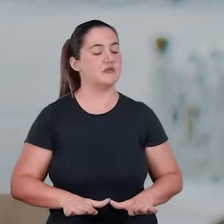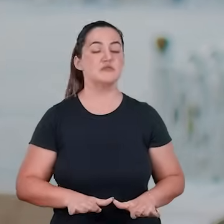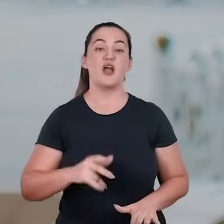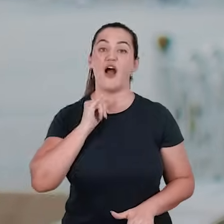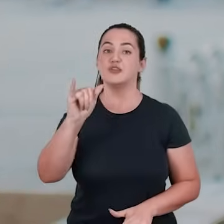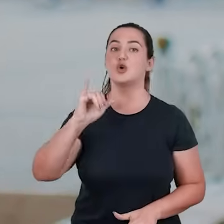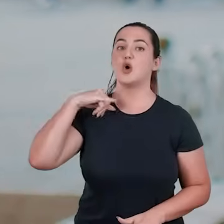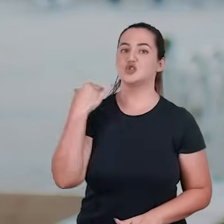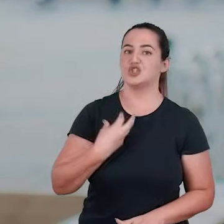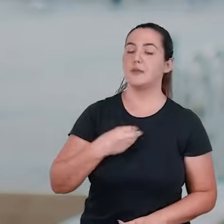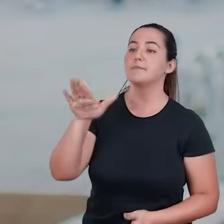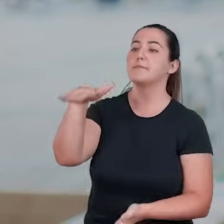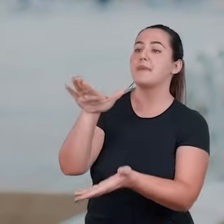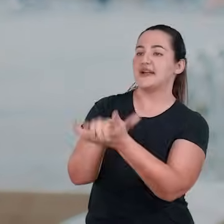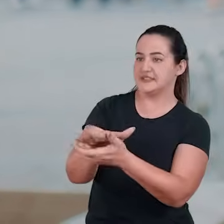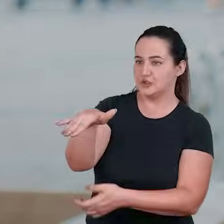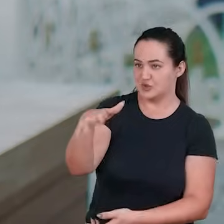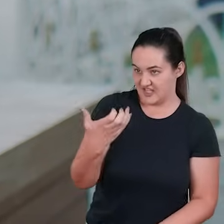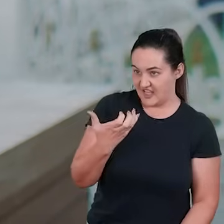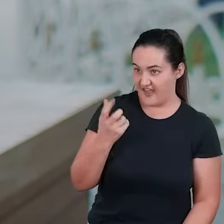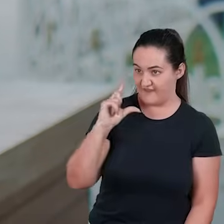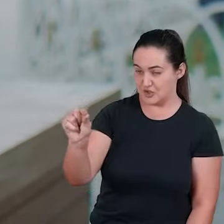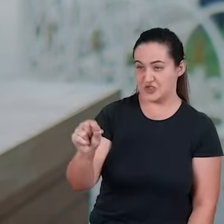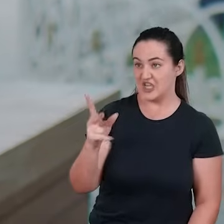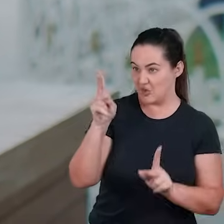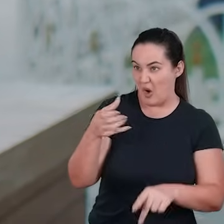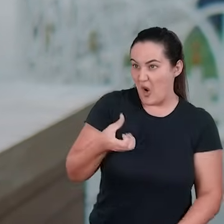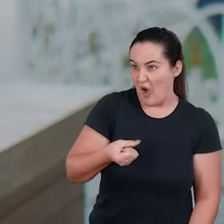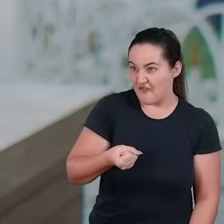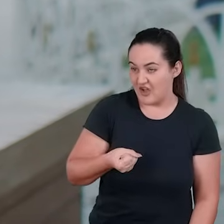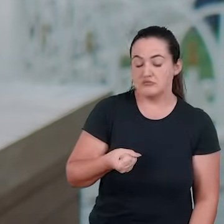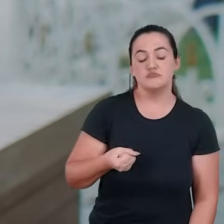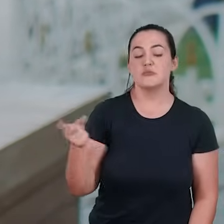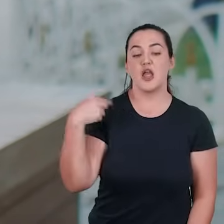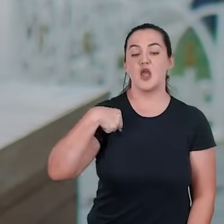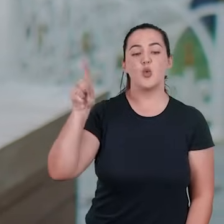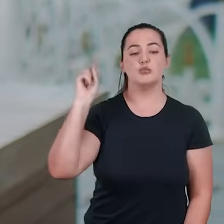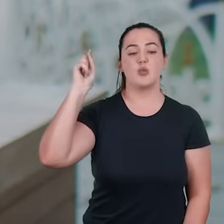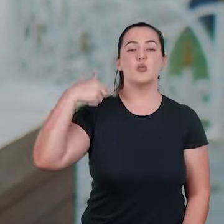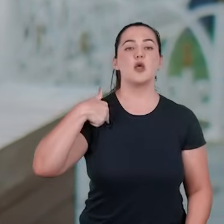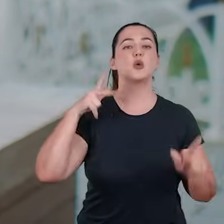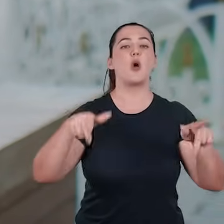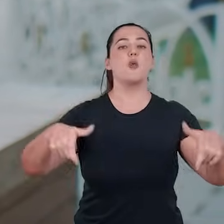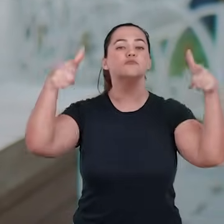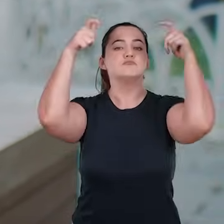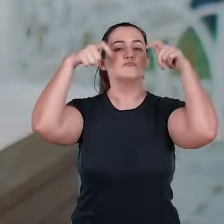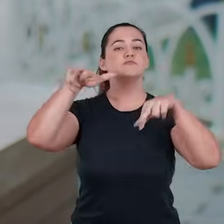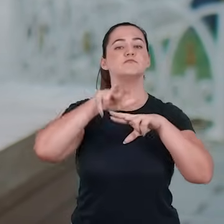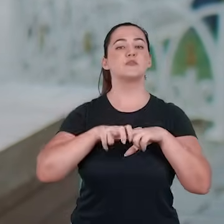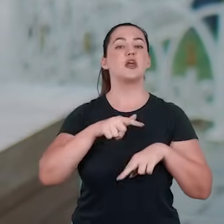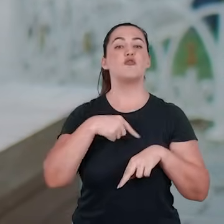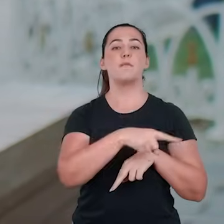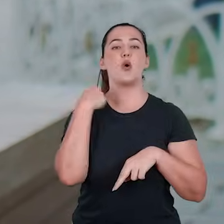você quiser ir, fuja como um covarde. Eu sou a imperatriz de Roma. Eu ficarei e morrerei como